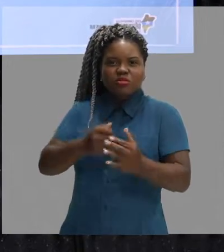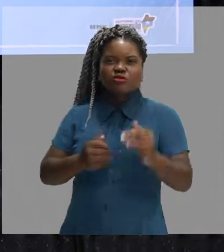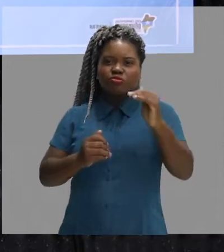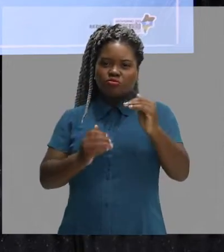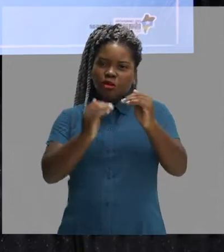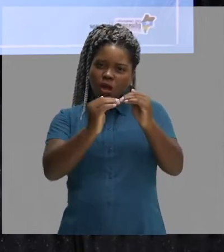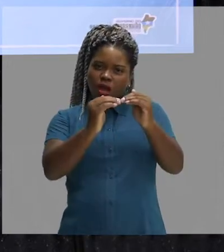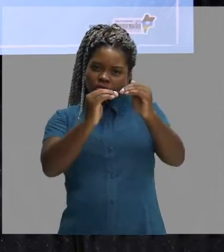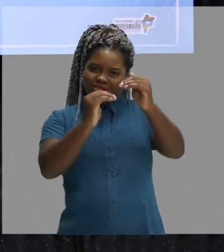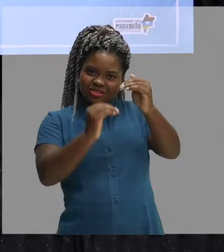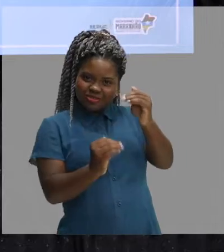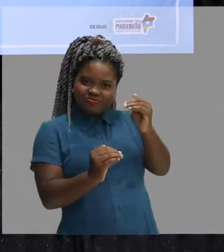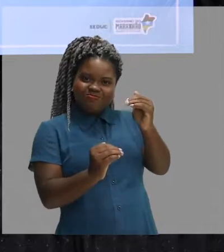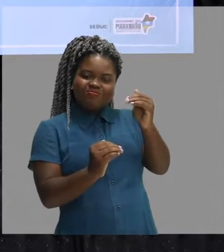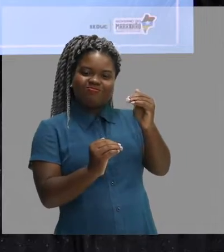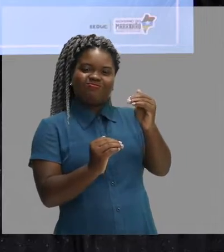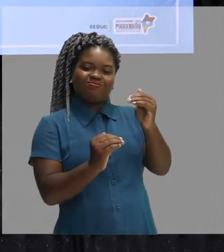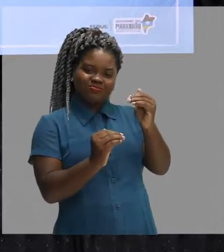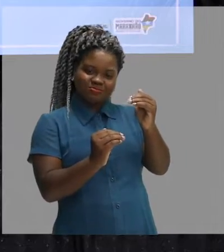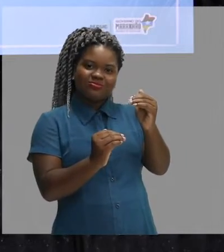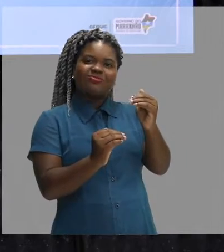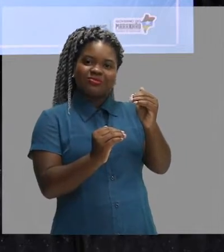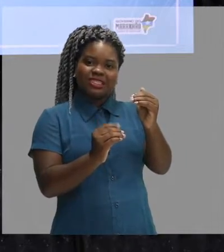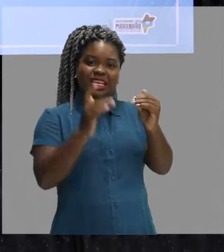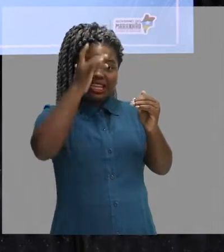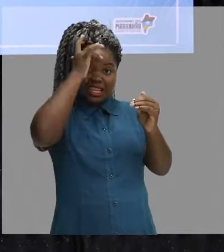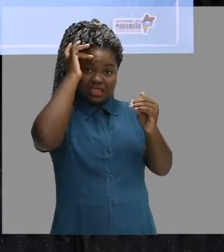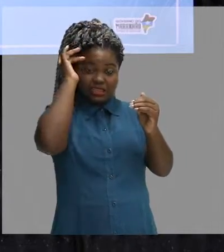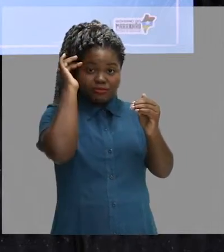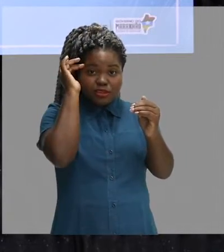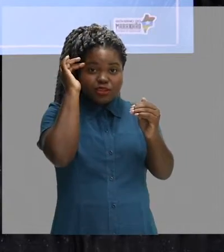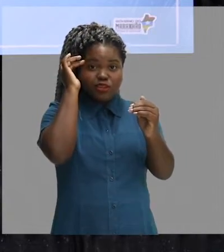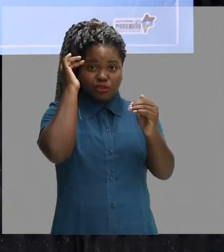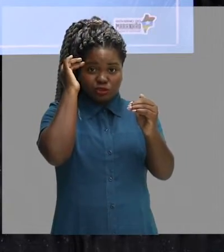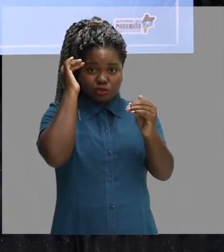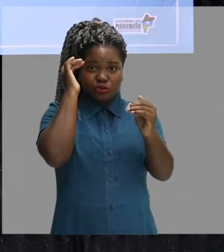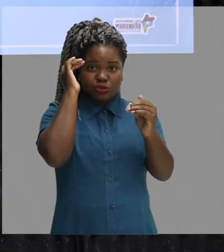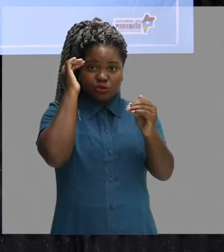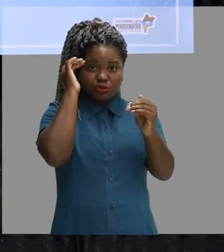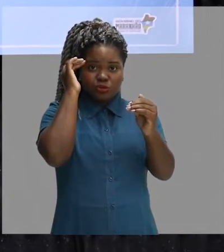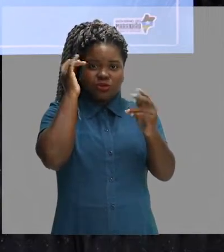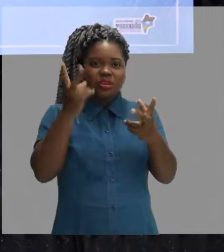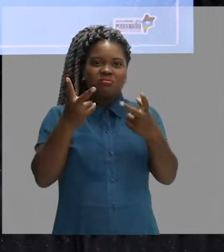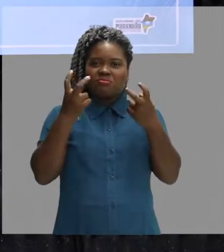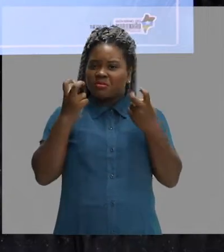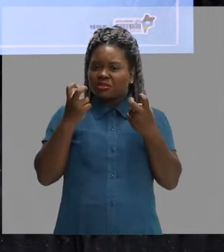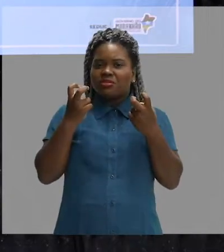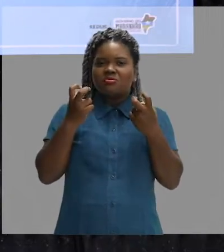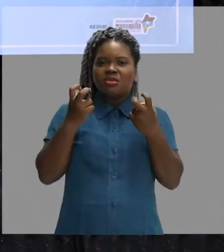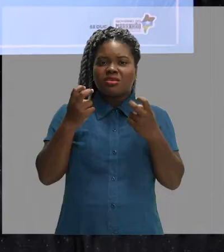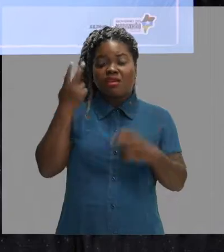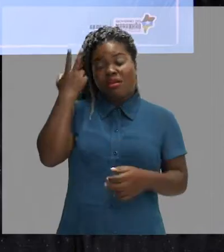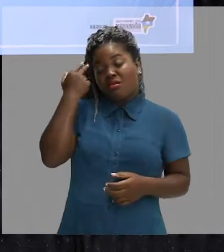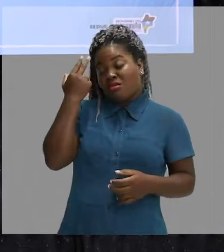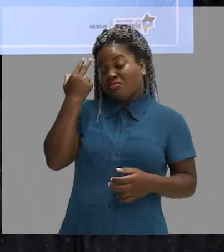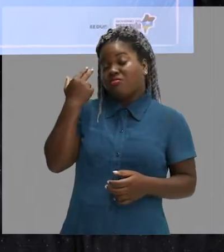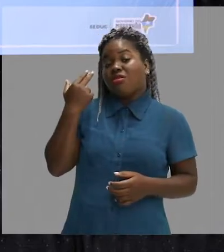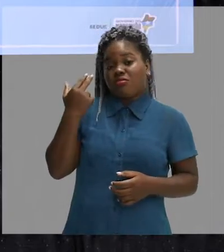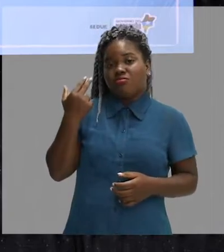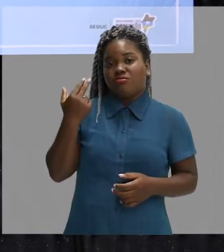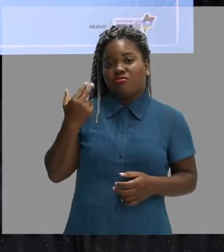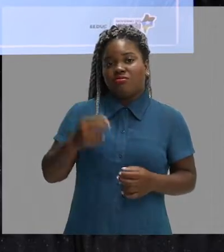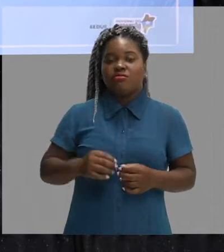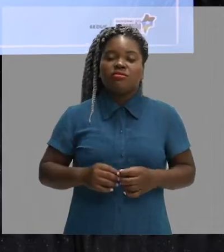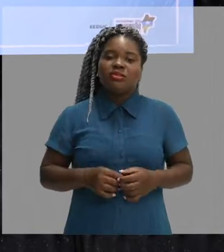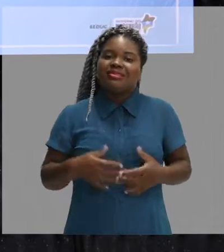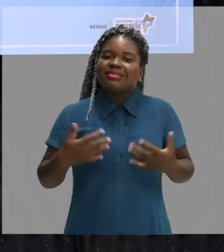os próprios dominados tendem a perceber a dominação que sofrem como algo que é natural ou legítimo.